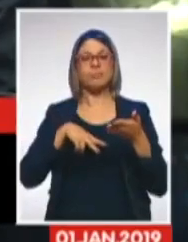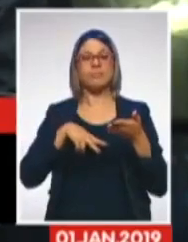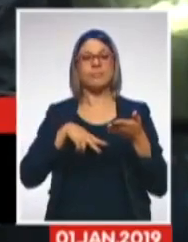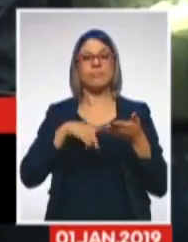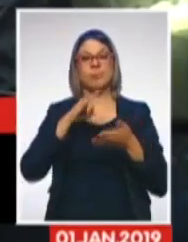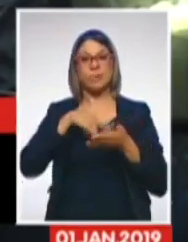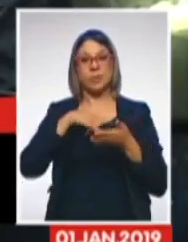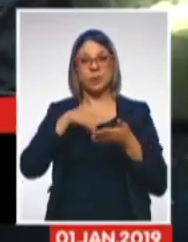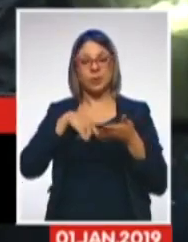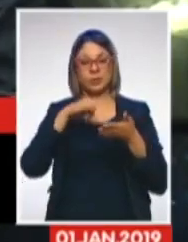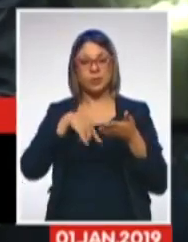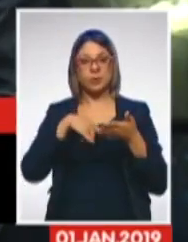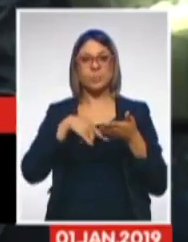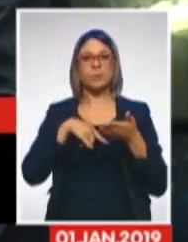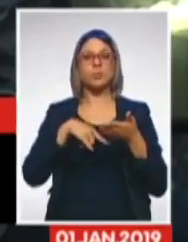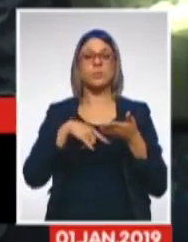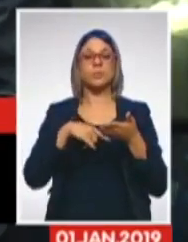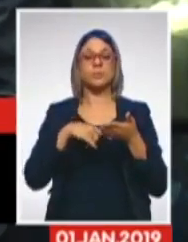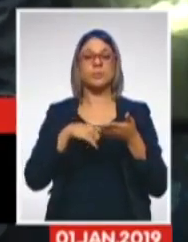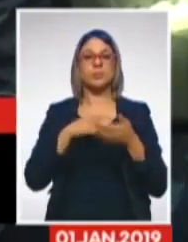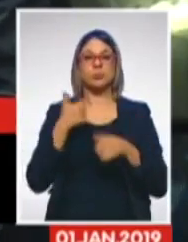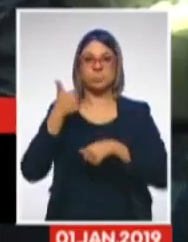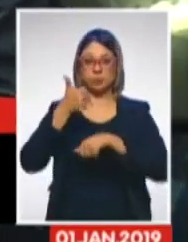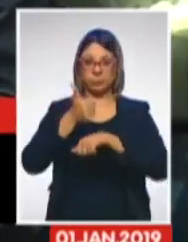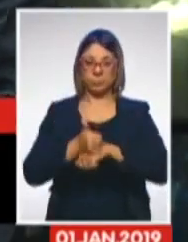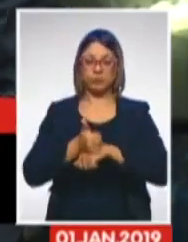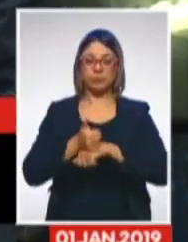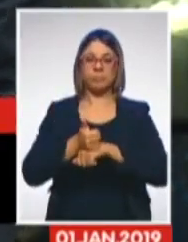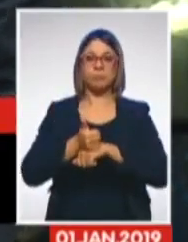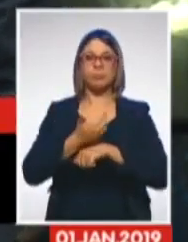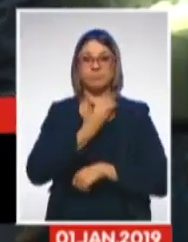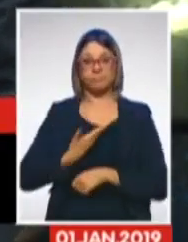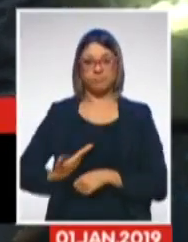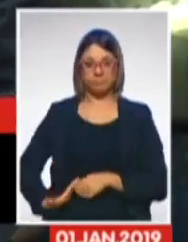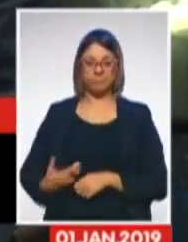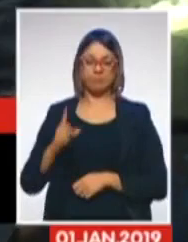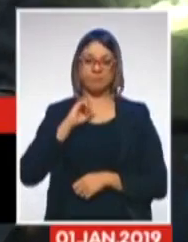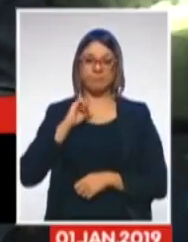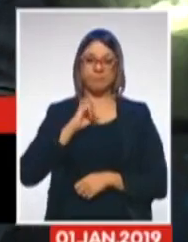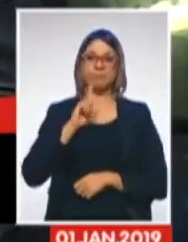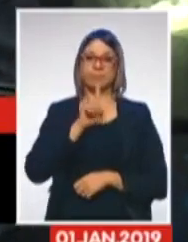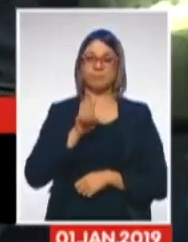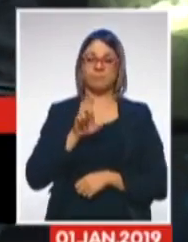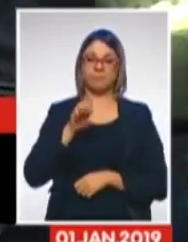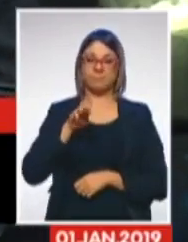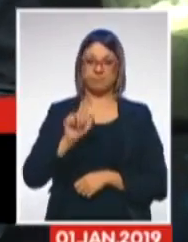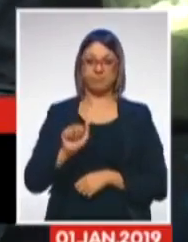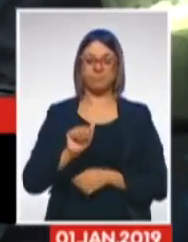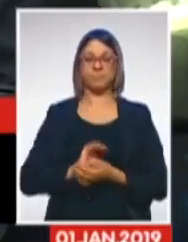posse do senhor Romeu Zema Neto no cargo de governador do Estado de Minas Gerais.